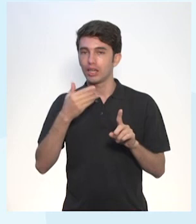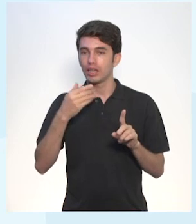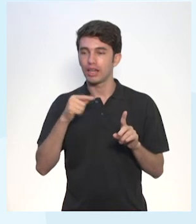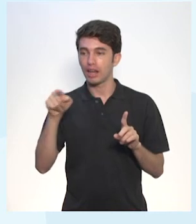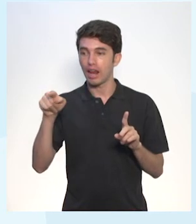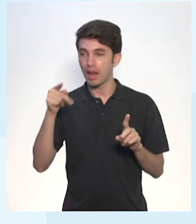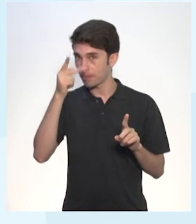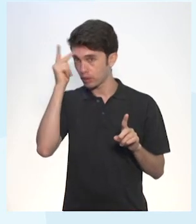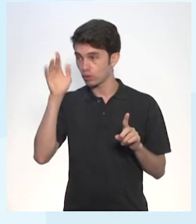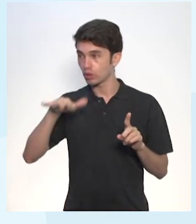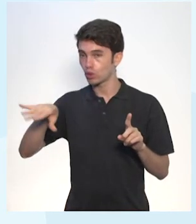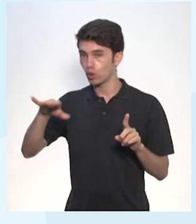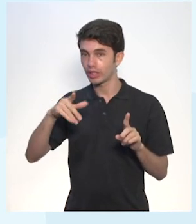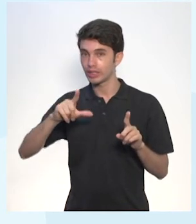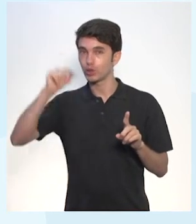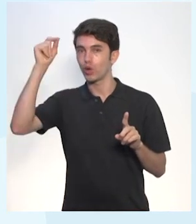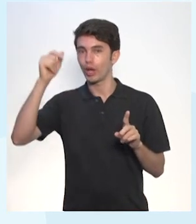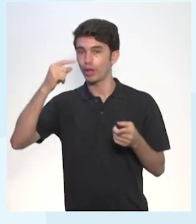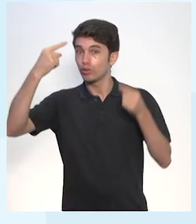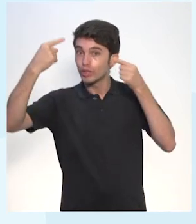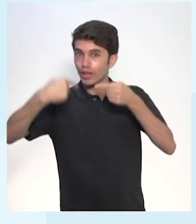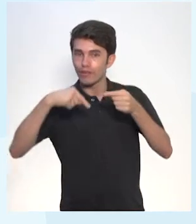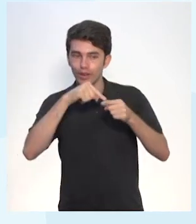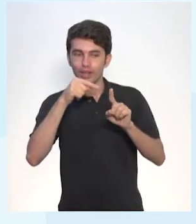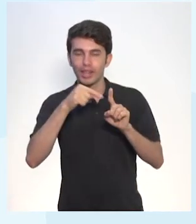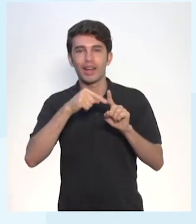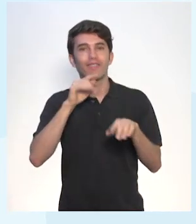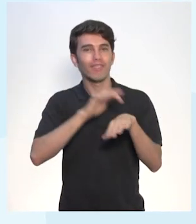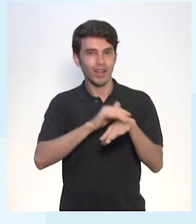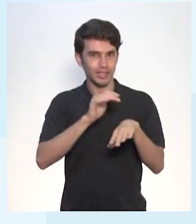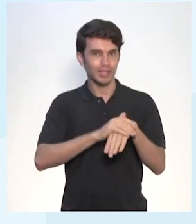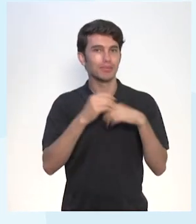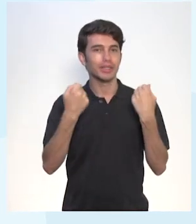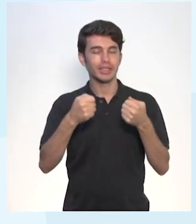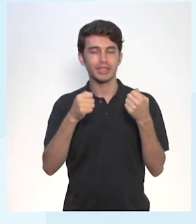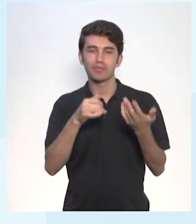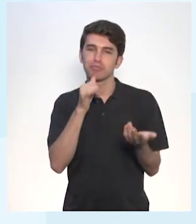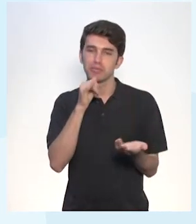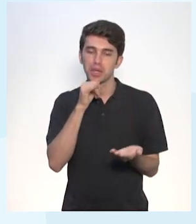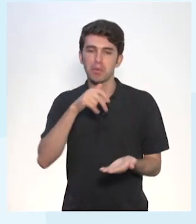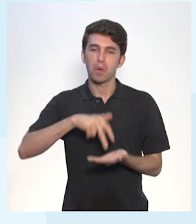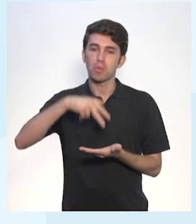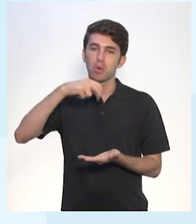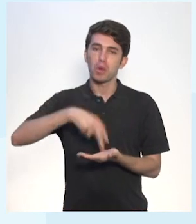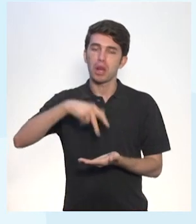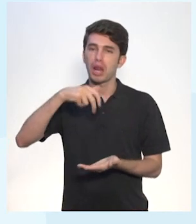os outros participantes determinarem. Esse desafio pode ser pular 10